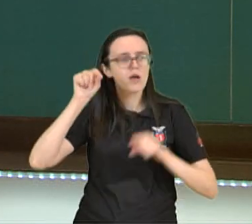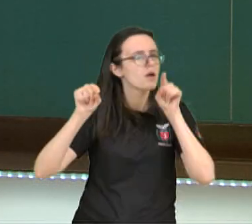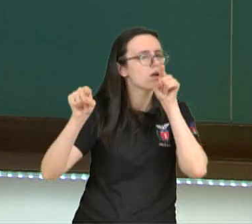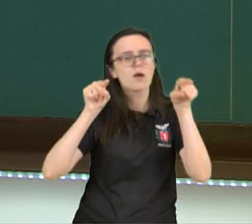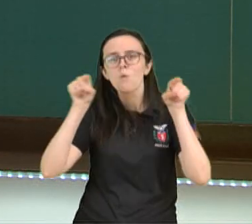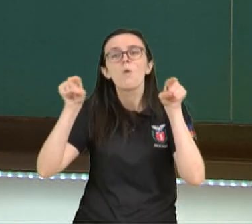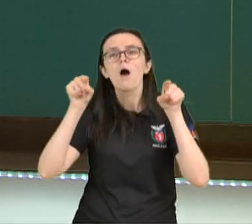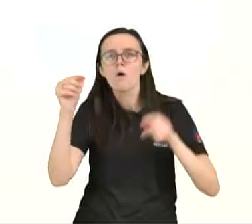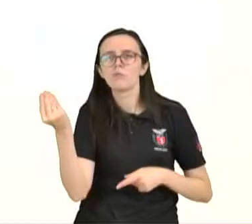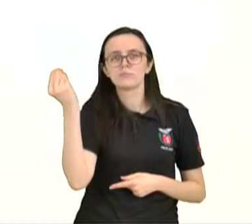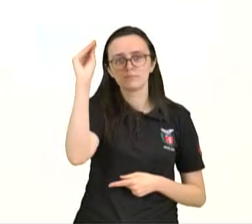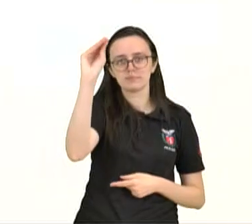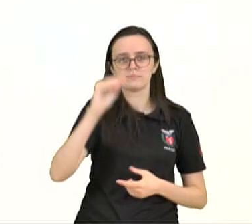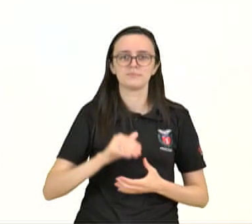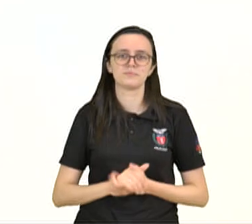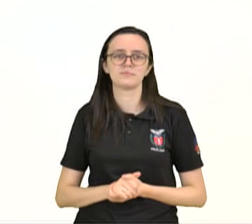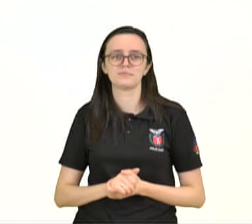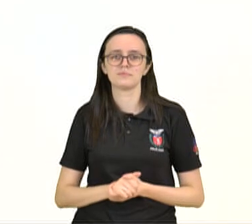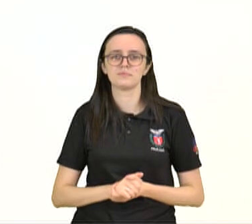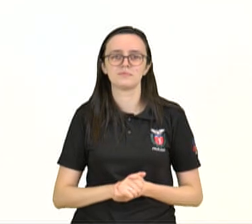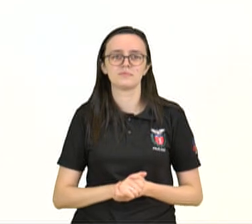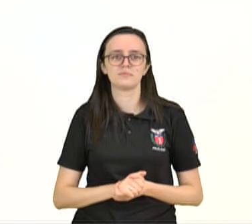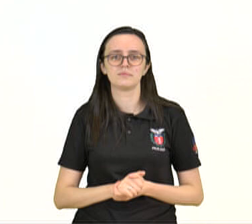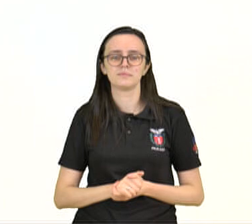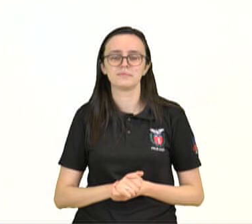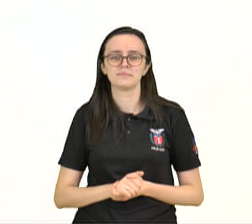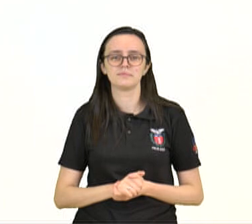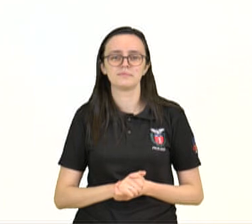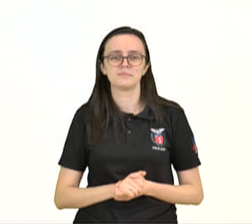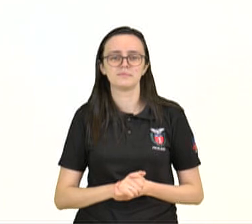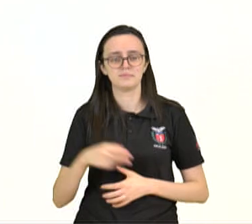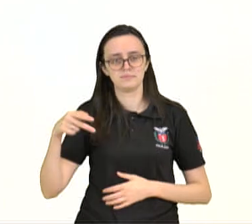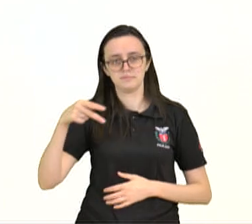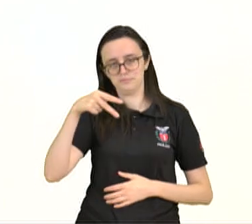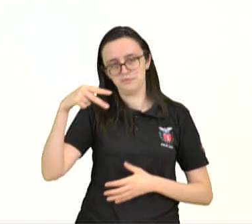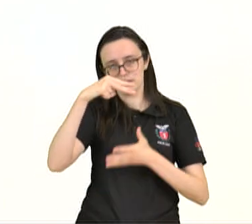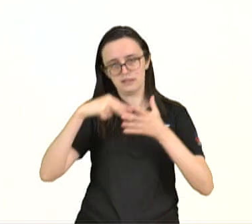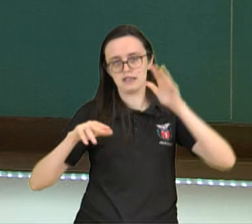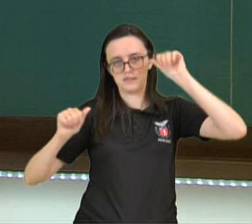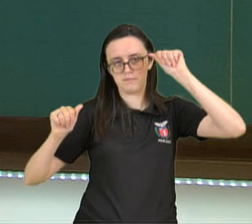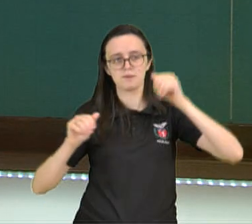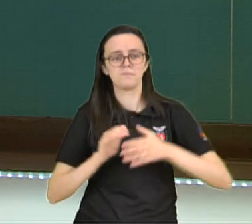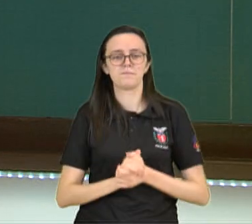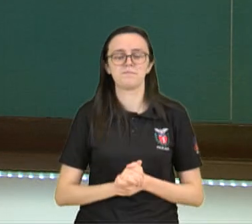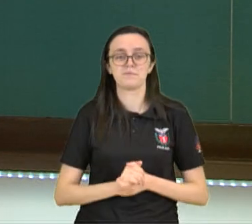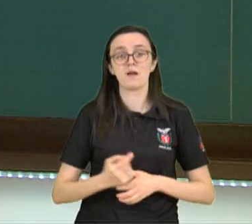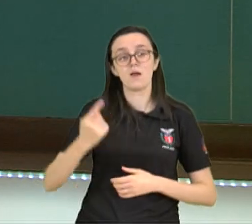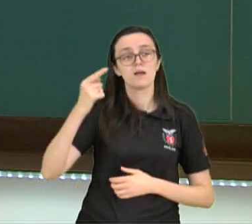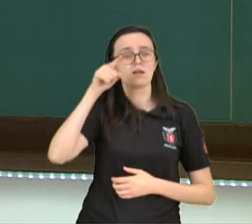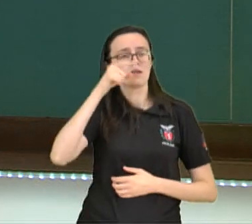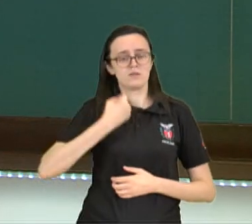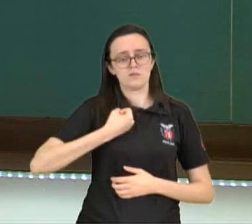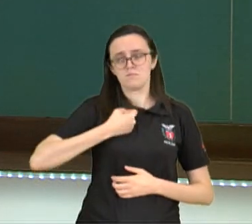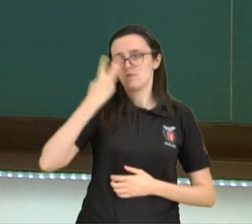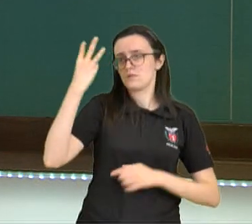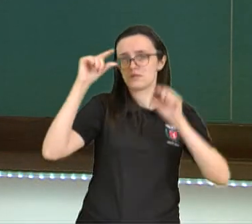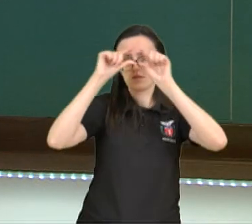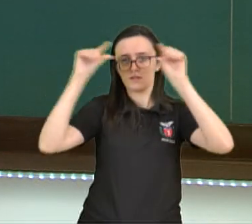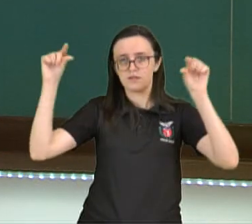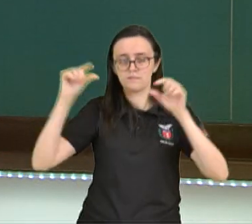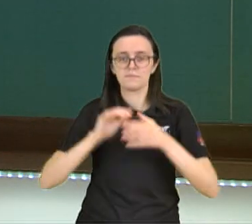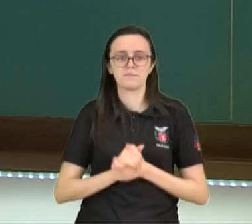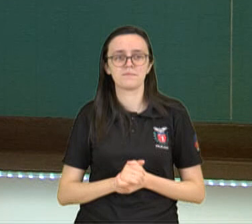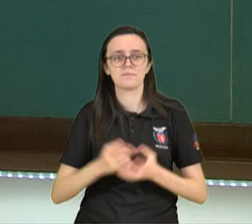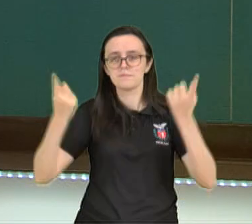das opções. Esos coches de Alberto. Estes carros estão de Alberto